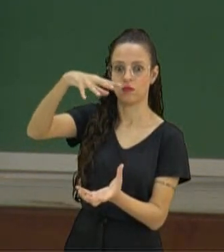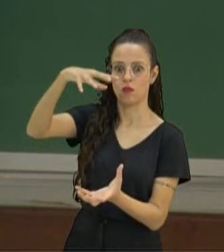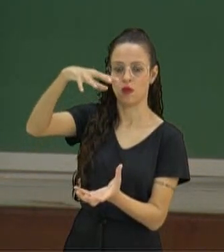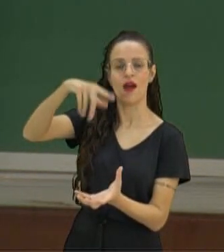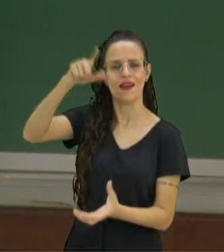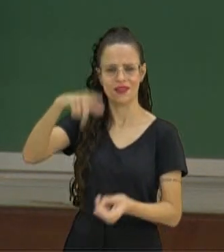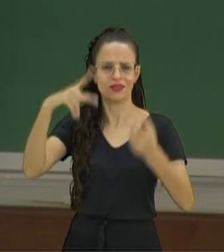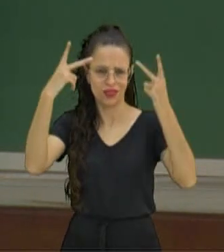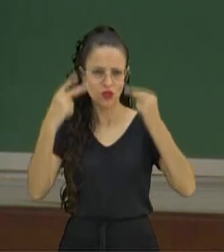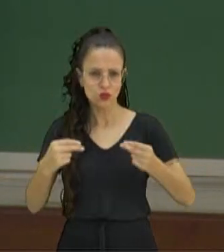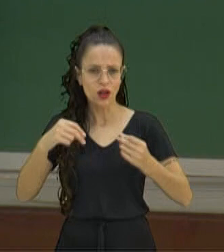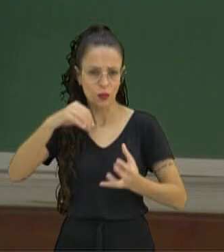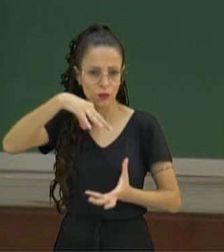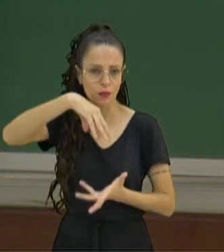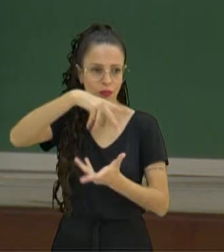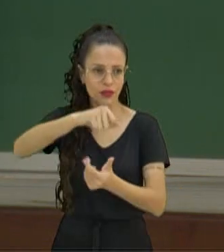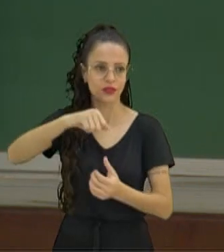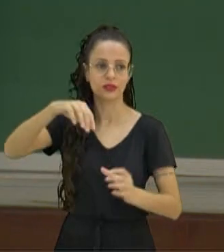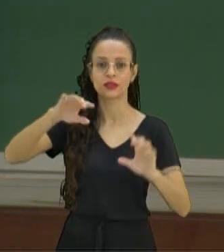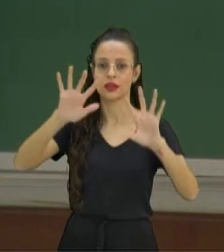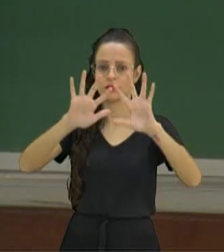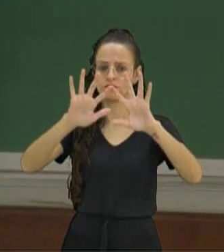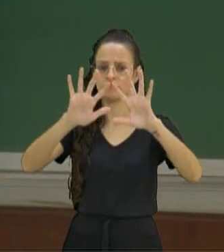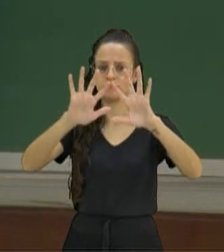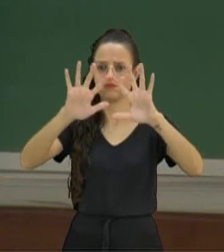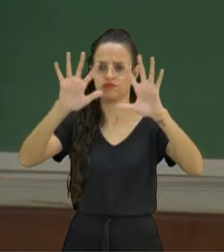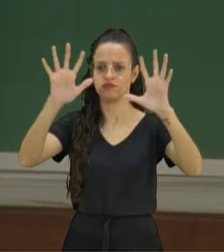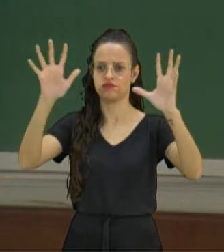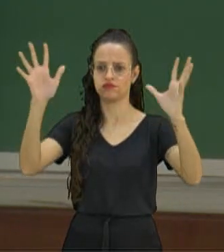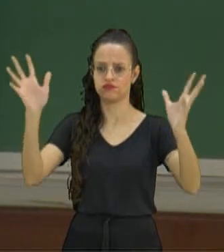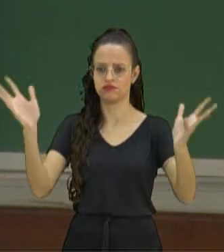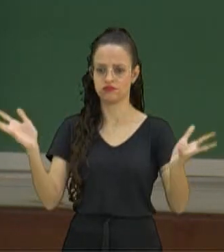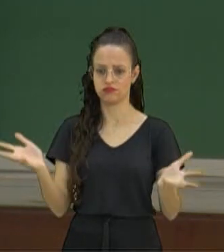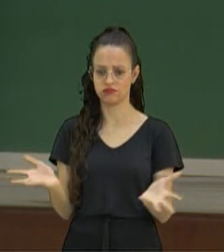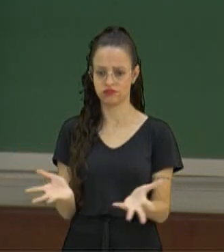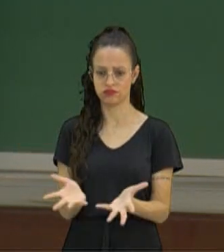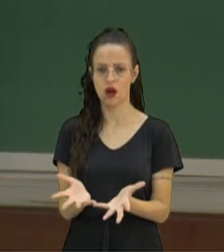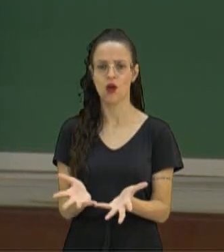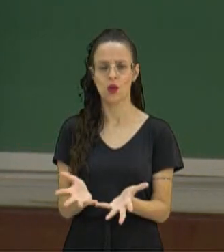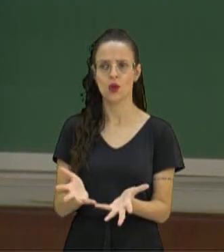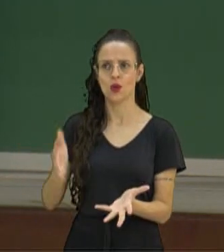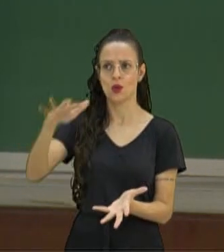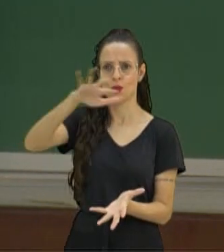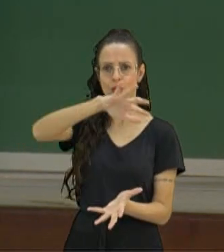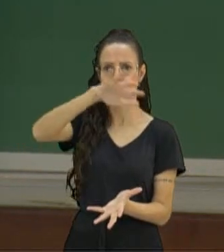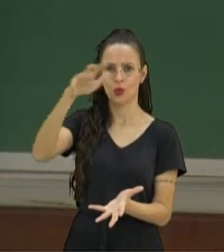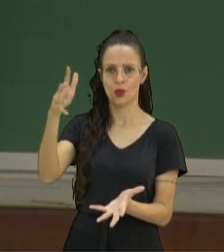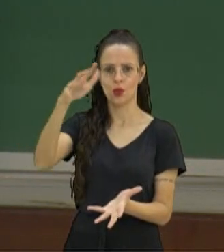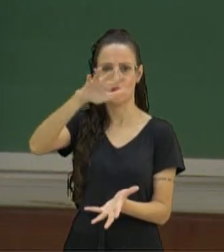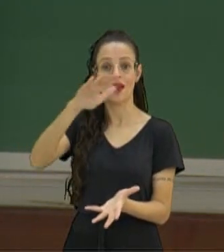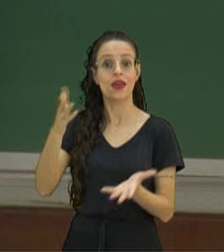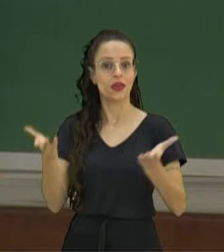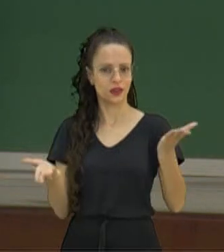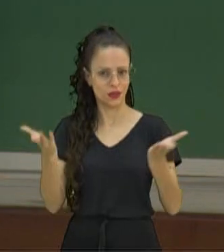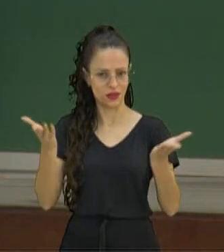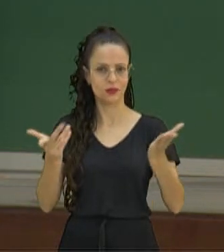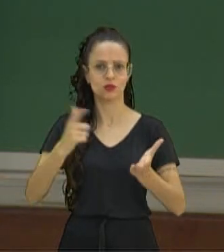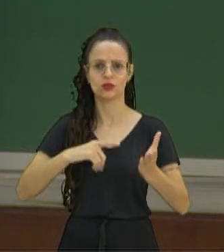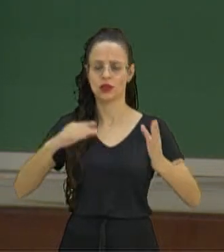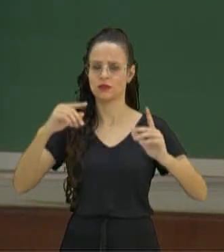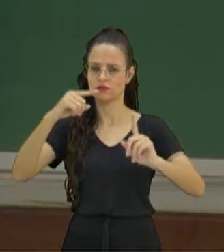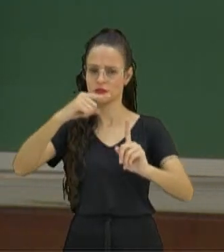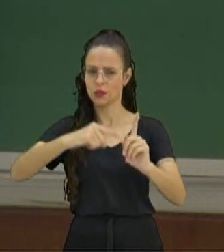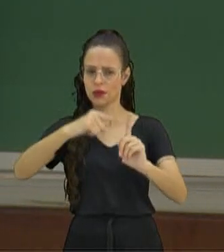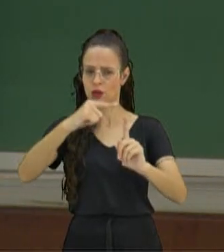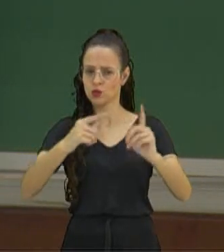do planeta, né? A Terra é como se fosse uma estufinha, mas ela tem um equilíbrio ali nesse fenômeno, para manter as temperaturas